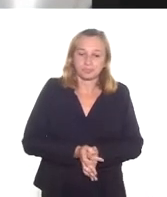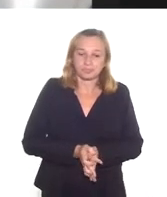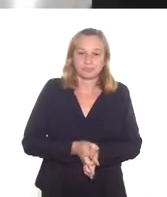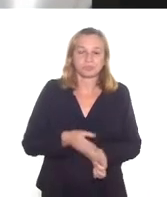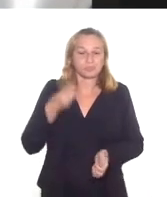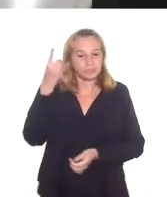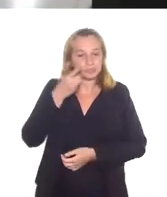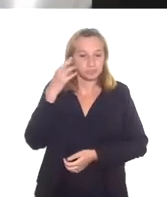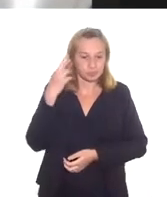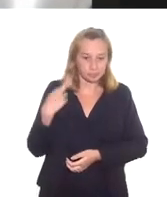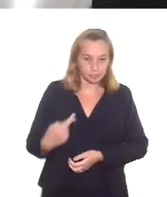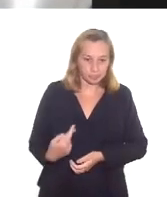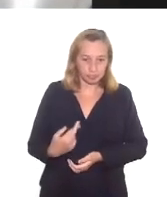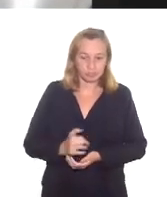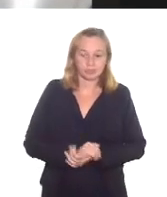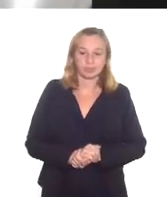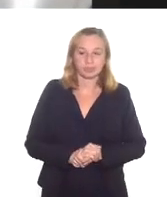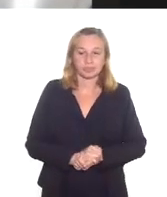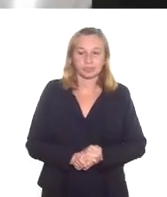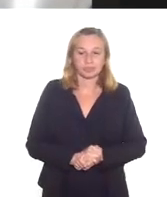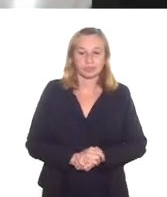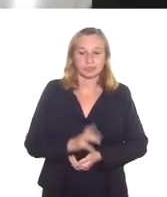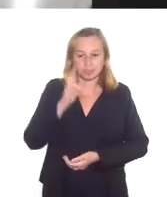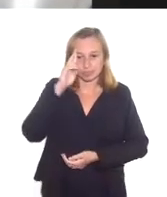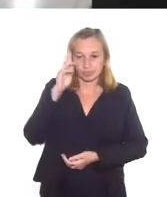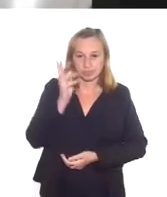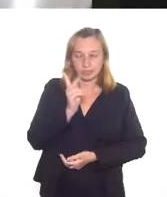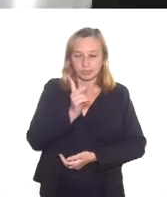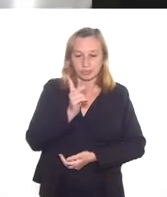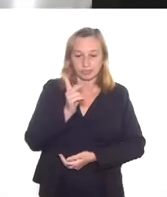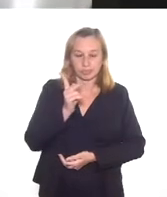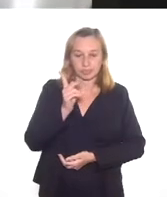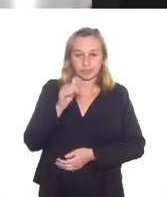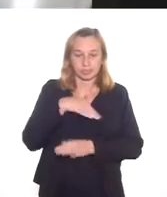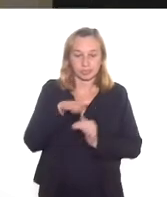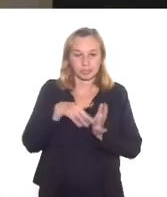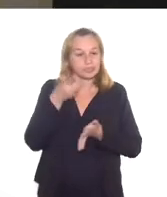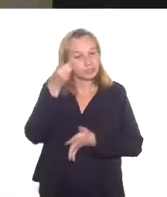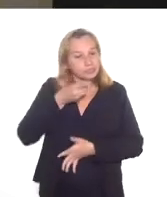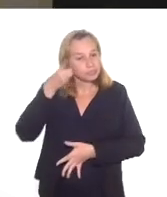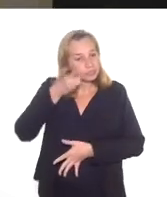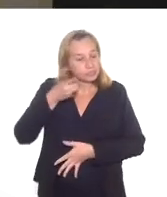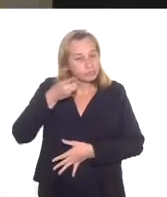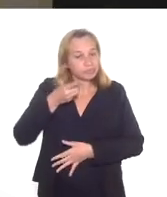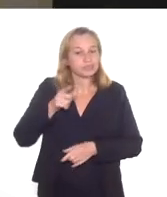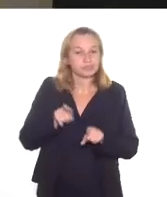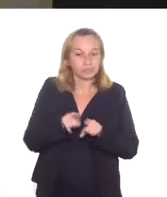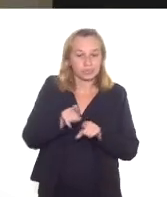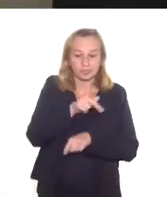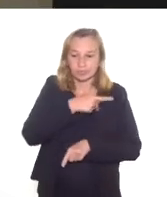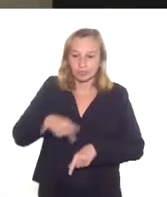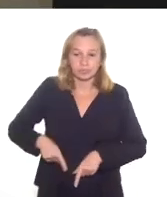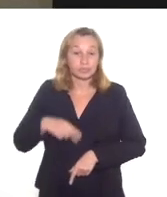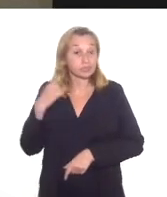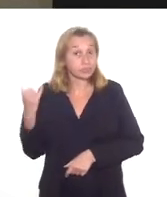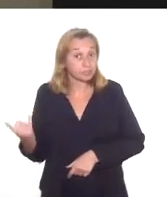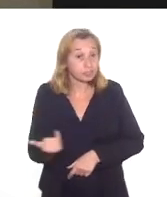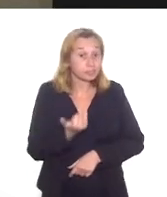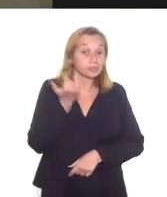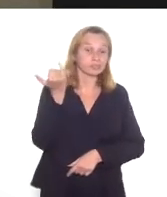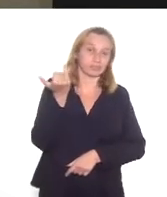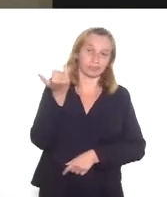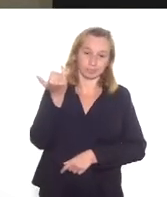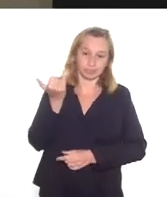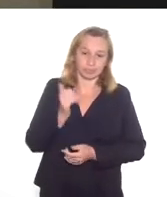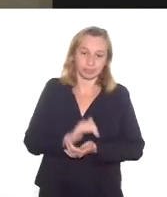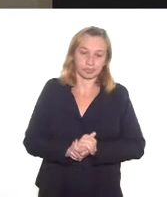Deputada Renata, por favor. Senhoras deputadas, senhores deputados, senhor presidente, é super importante